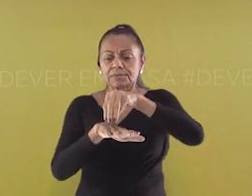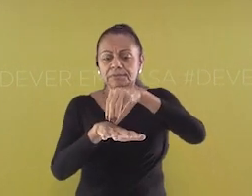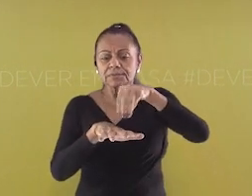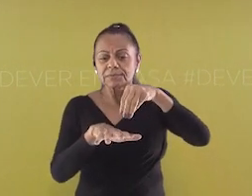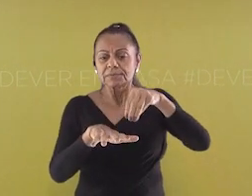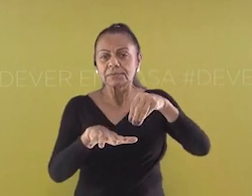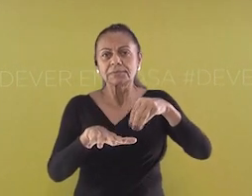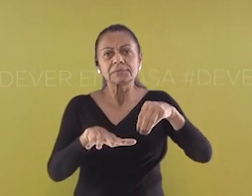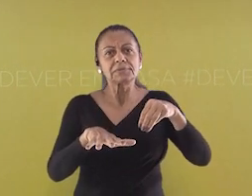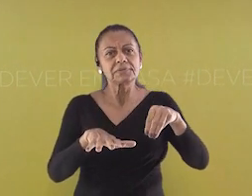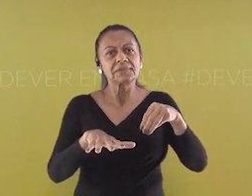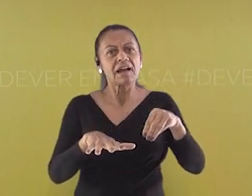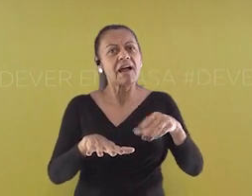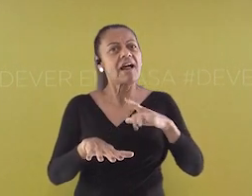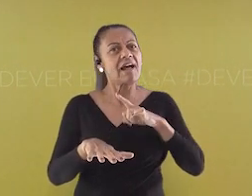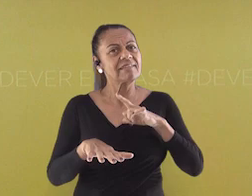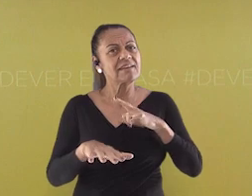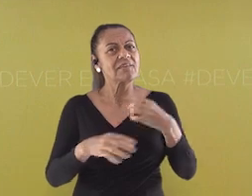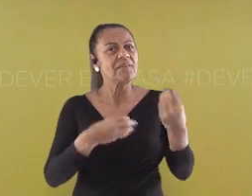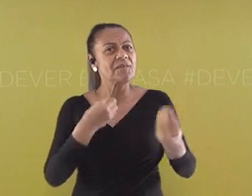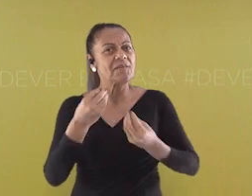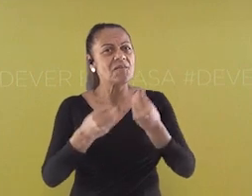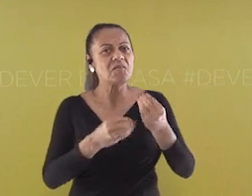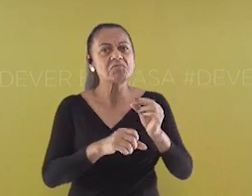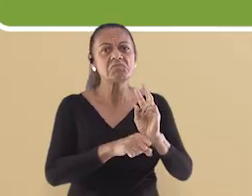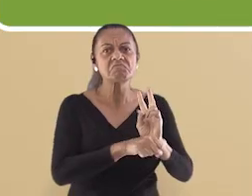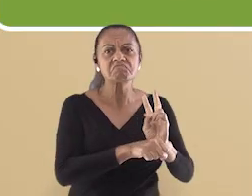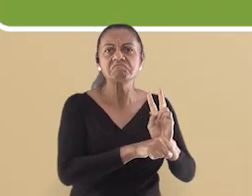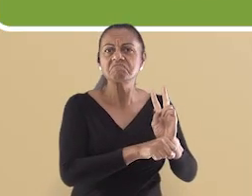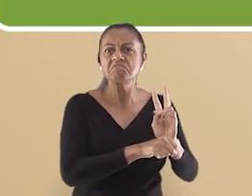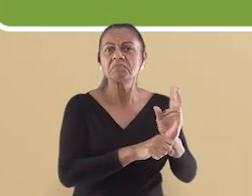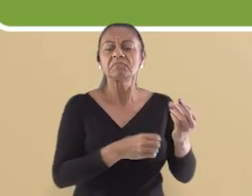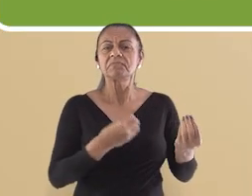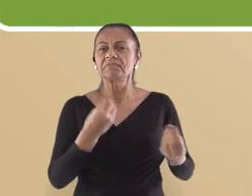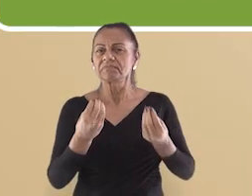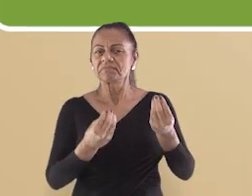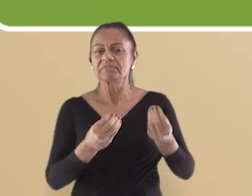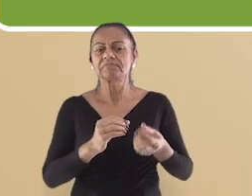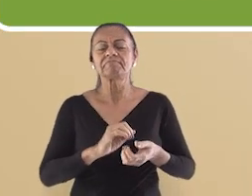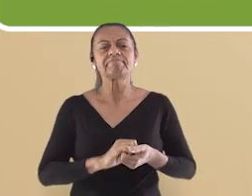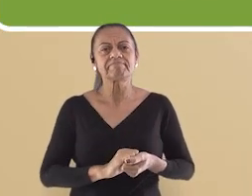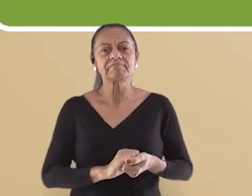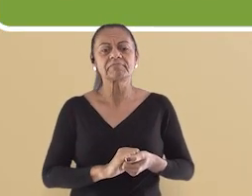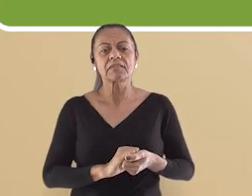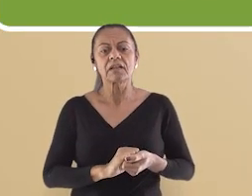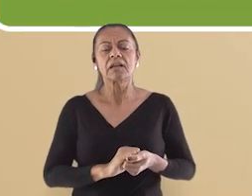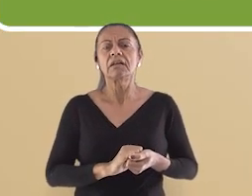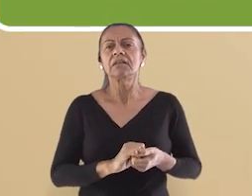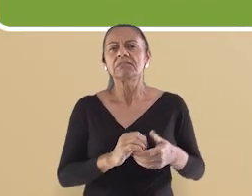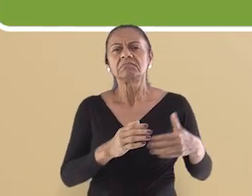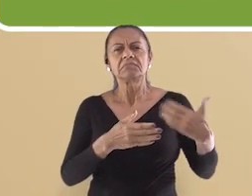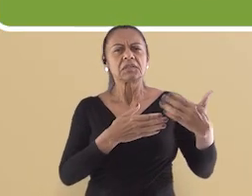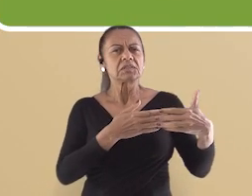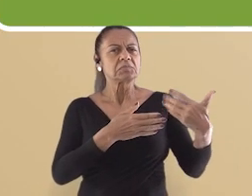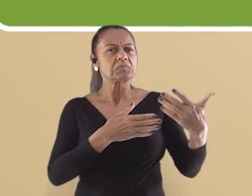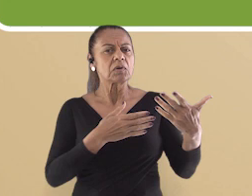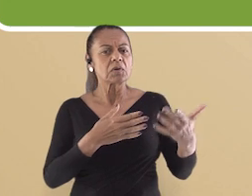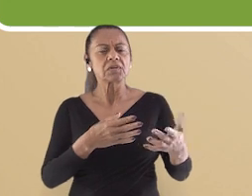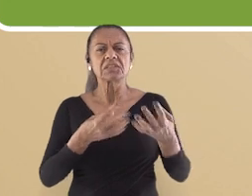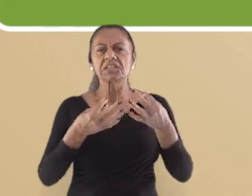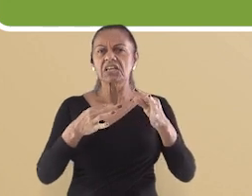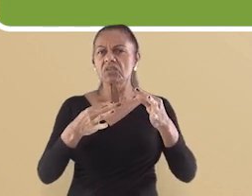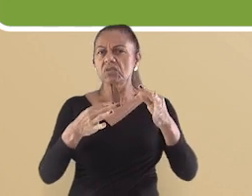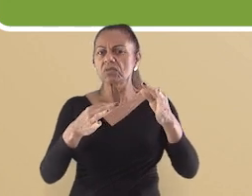sabe, criar mecanismos para sua preservação. Além disso, a partir do desenvolvimento de tecnologias